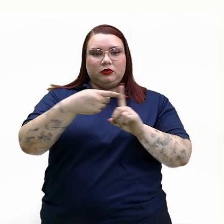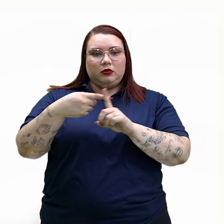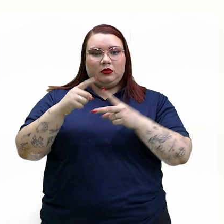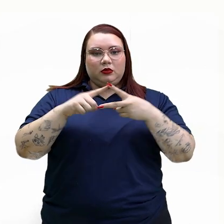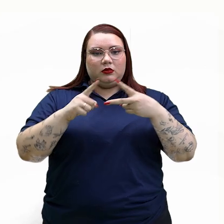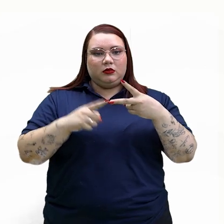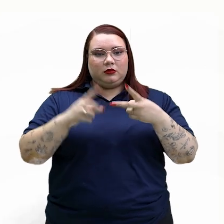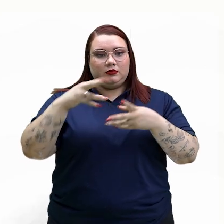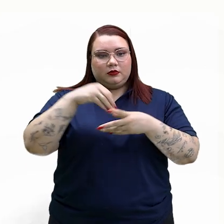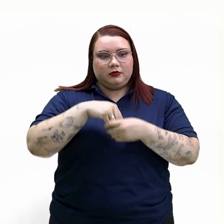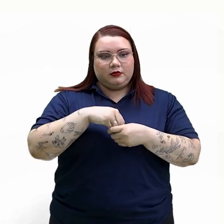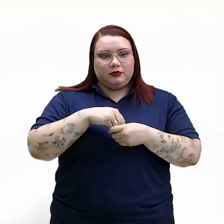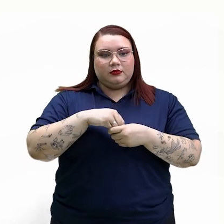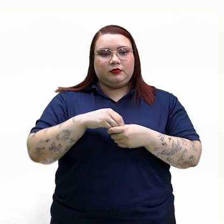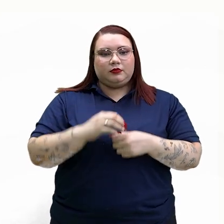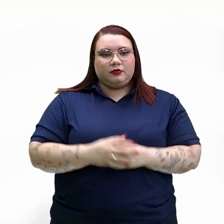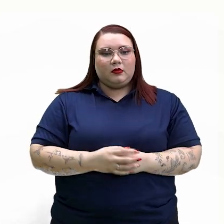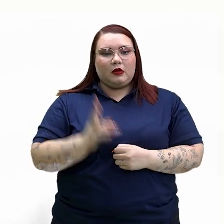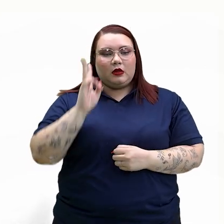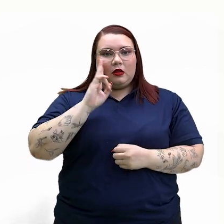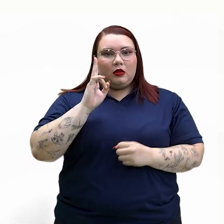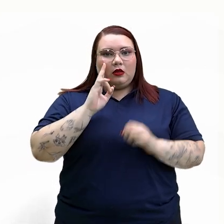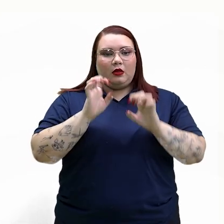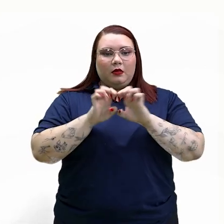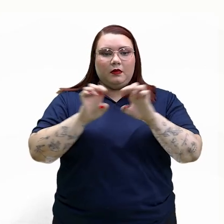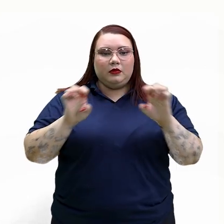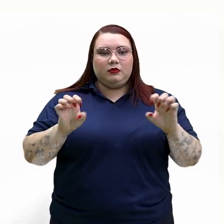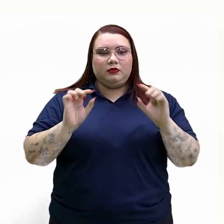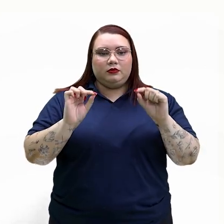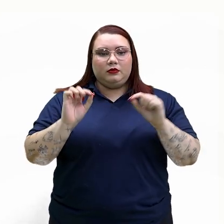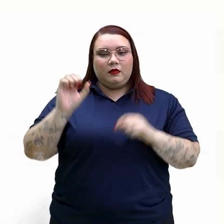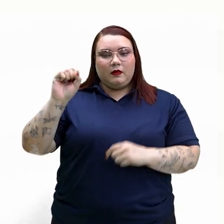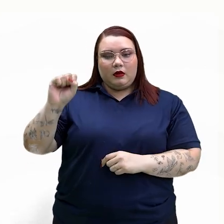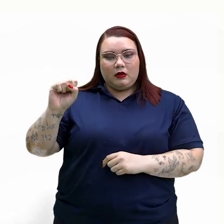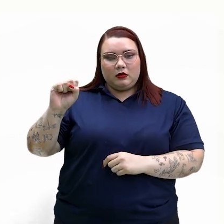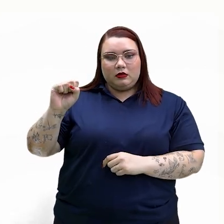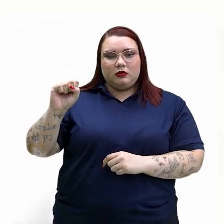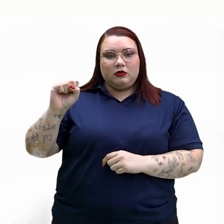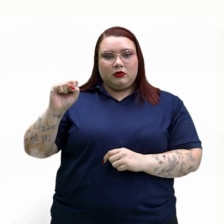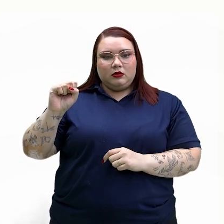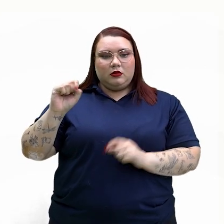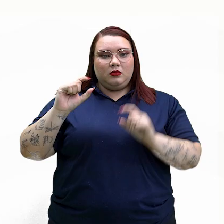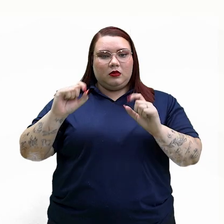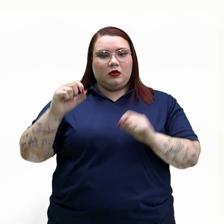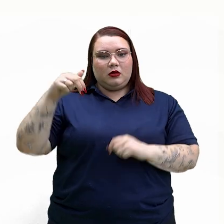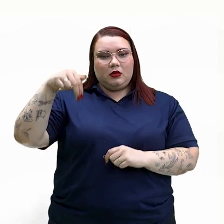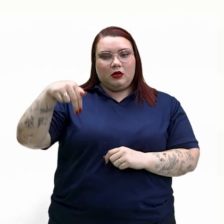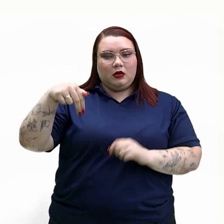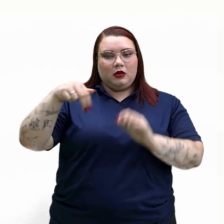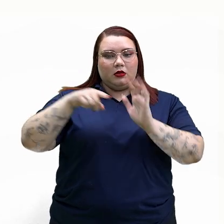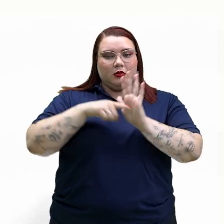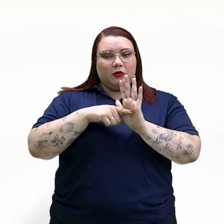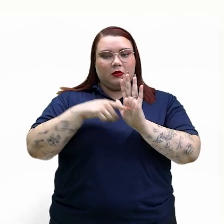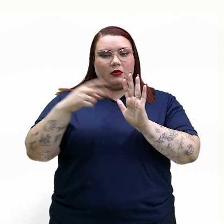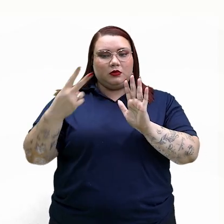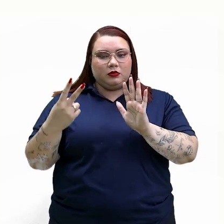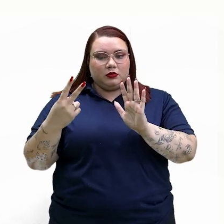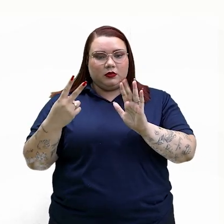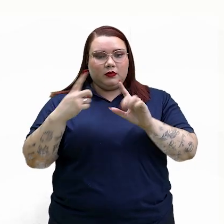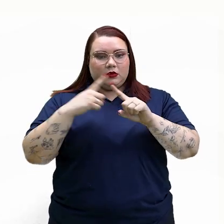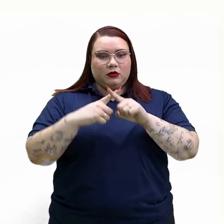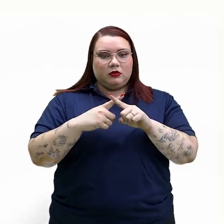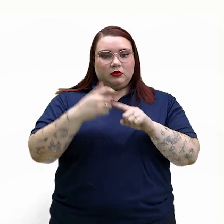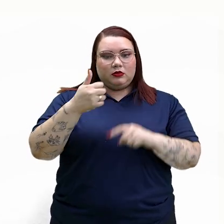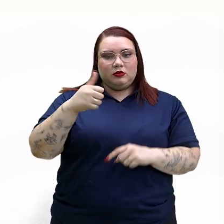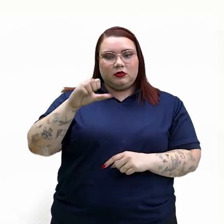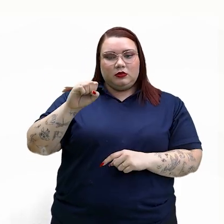né? E aí nós sabemos a partir da fórmula que diz o seguinte, S é igual a N menos 2